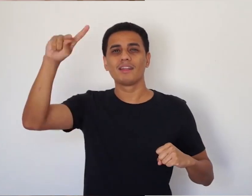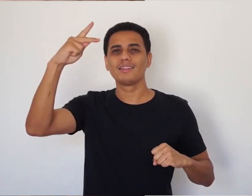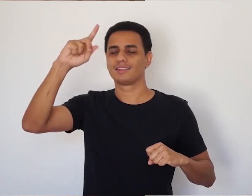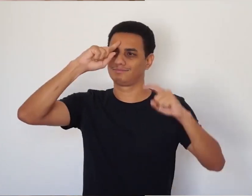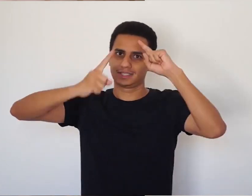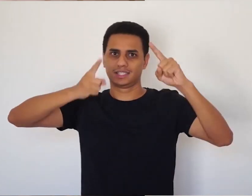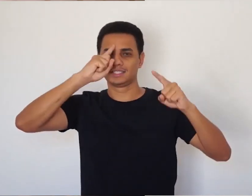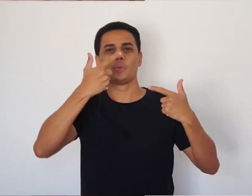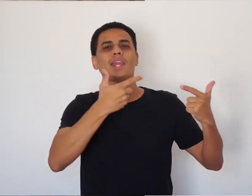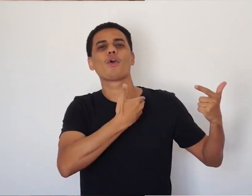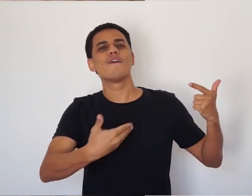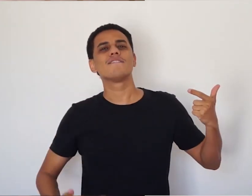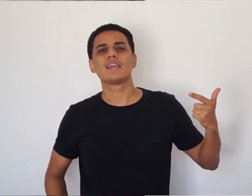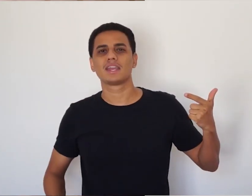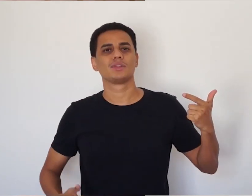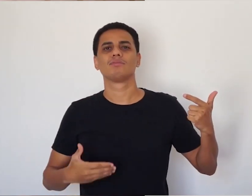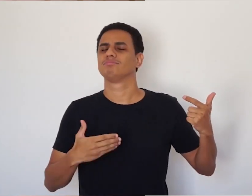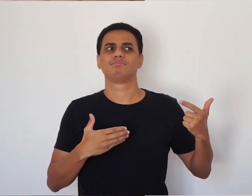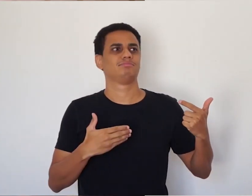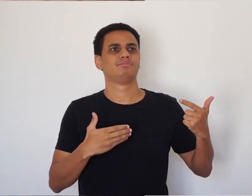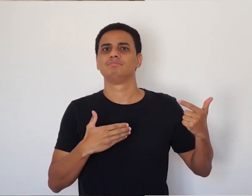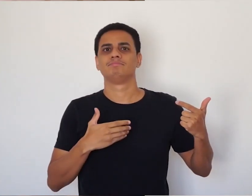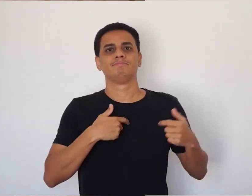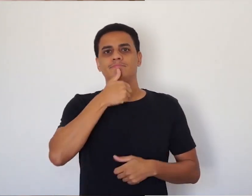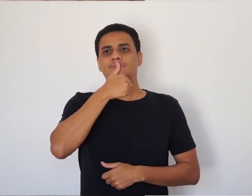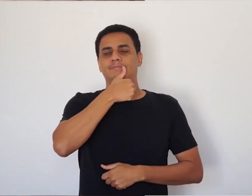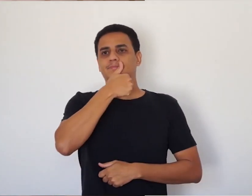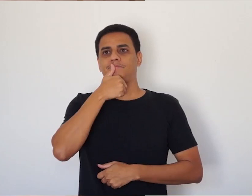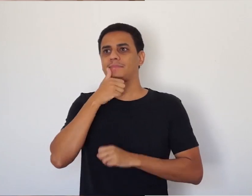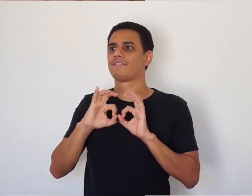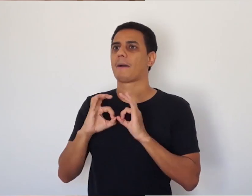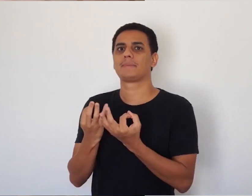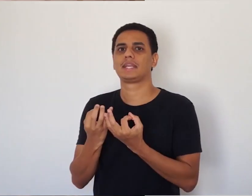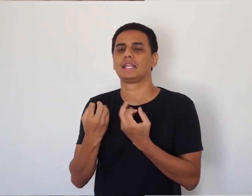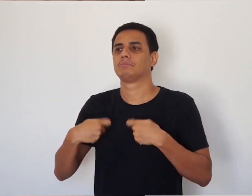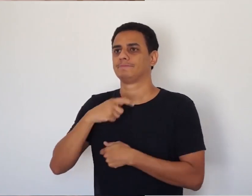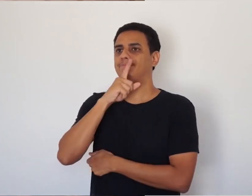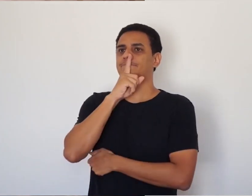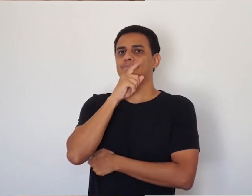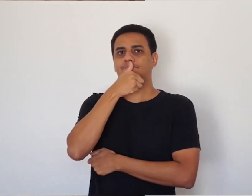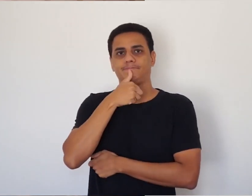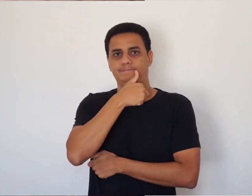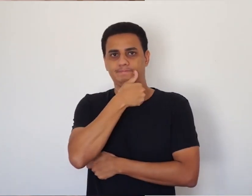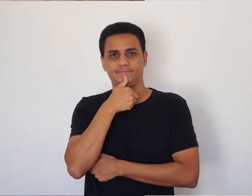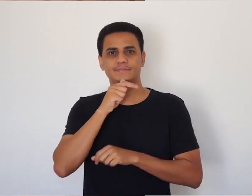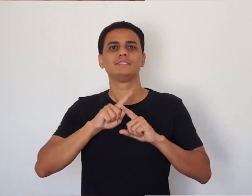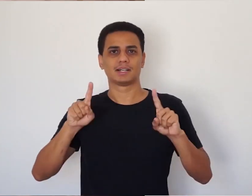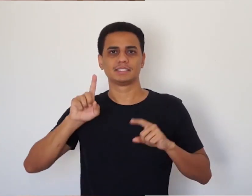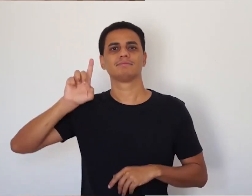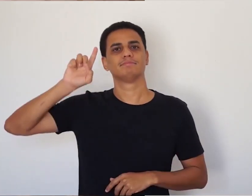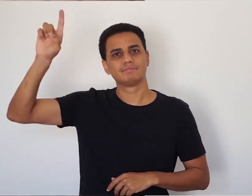de todas as coisas. Não há governo, queridos, que não vai se sujeitar a tudo isso, não há famílias que não vá